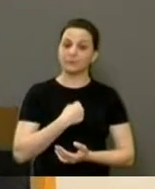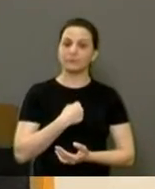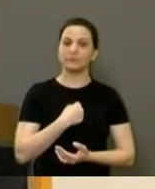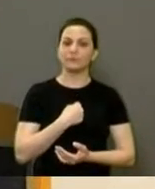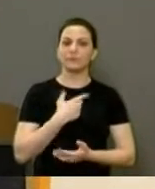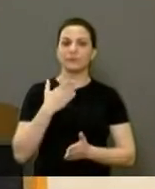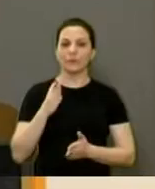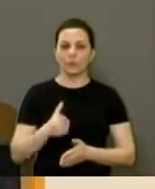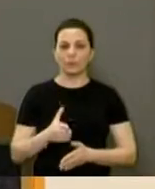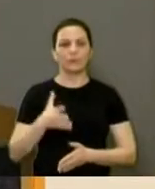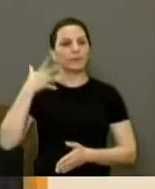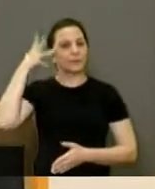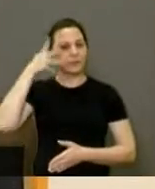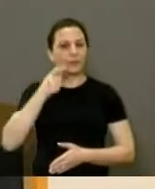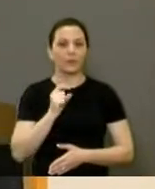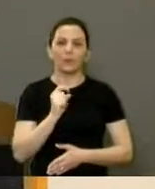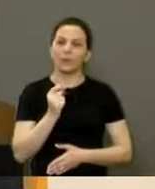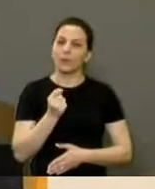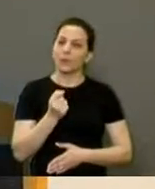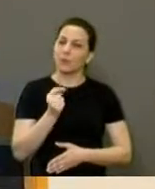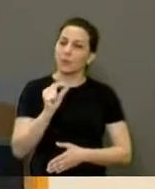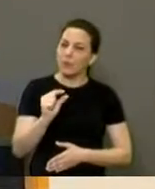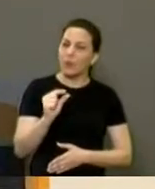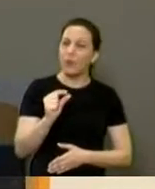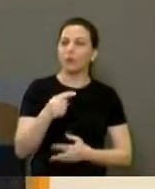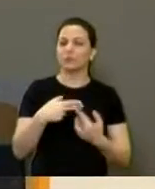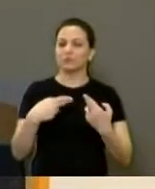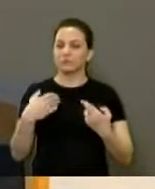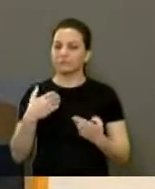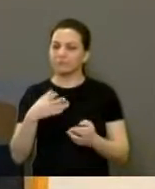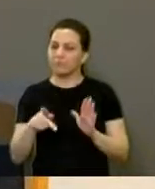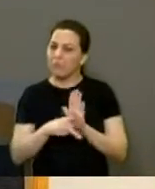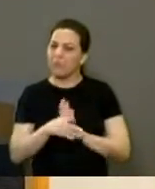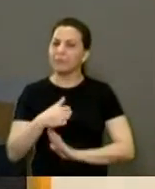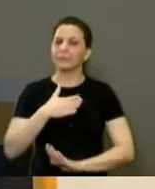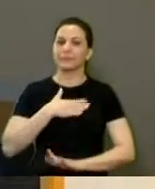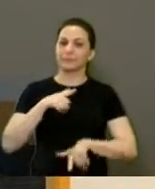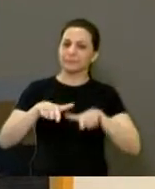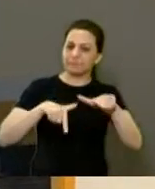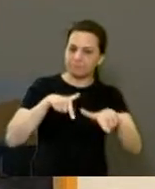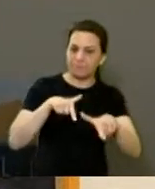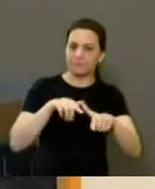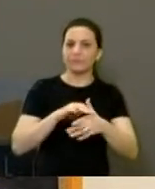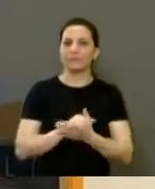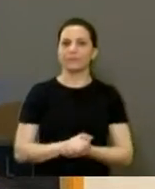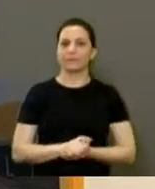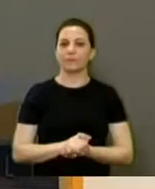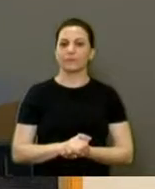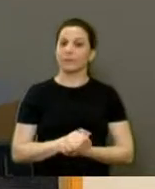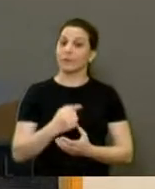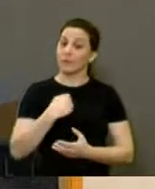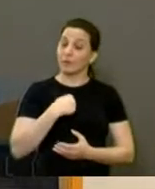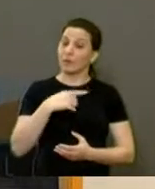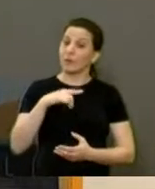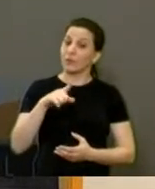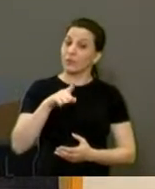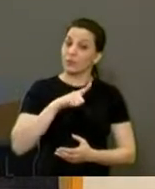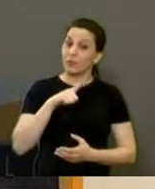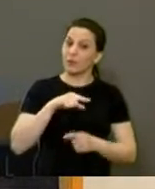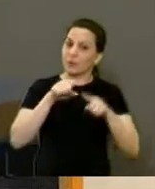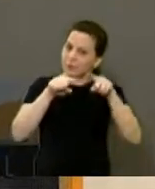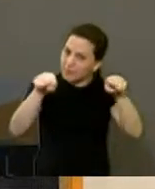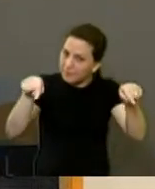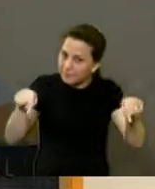Hoje eu vou falar um pouquinho das minhas coisas. Então, eu recebi no meu